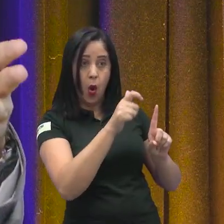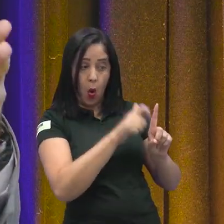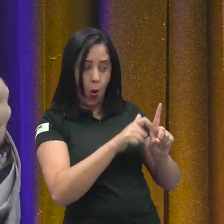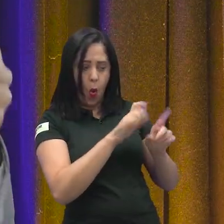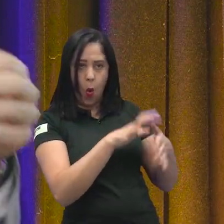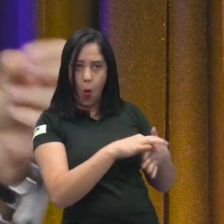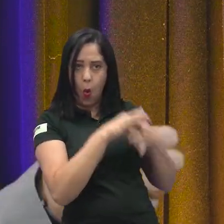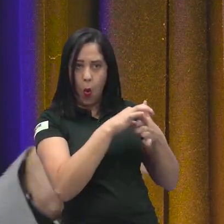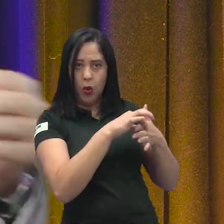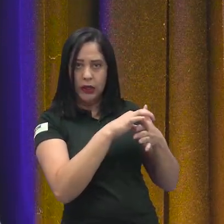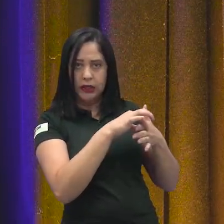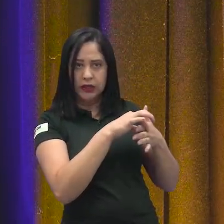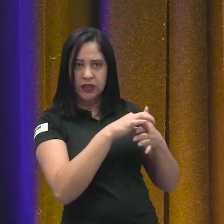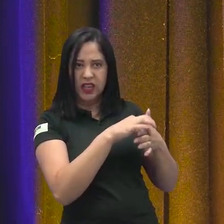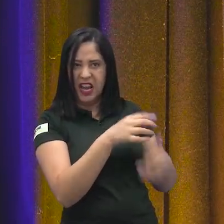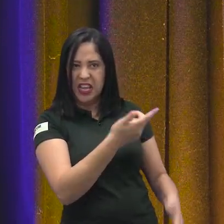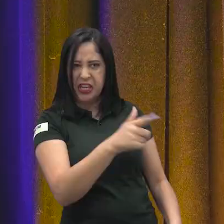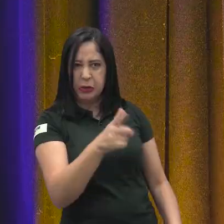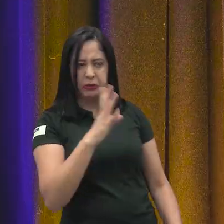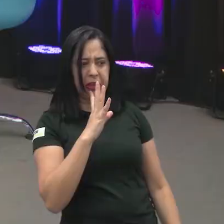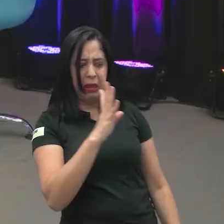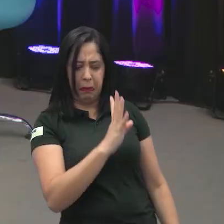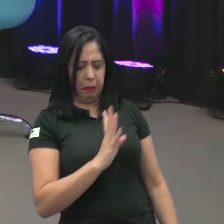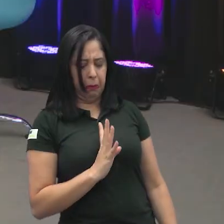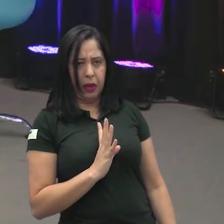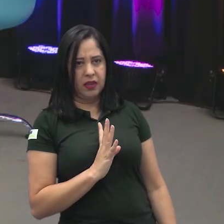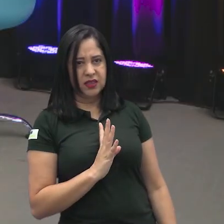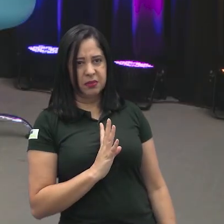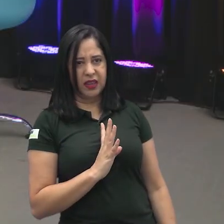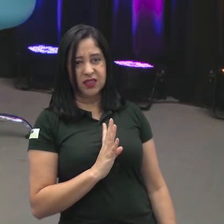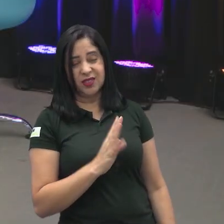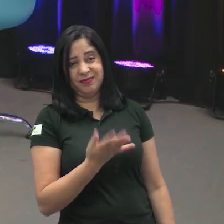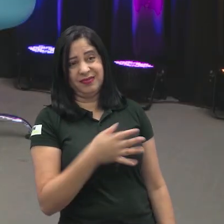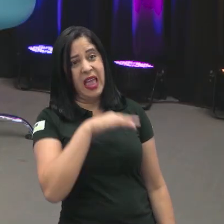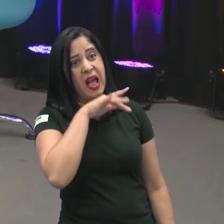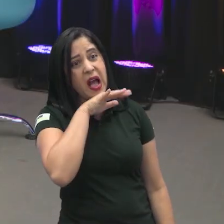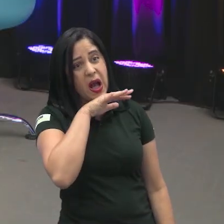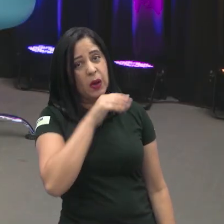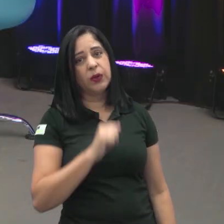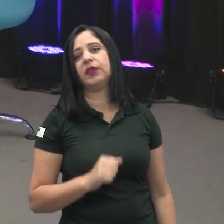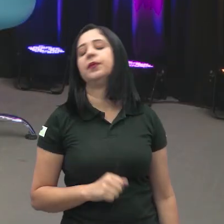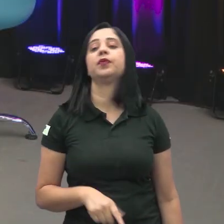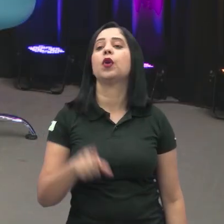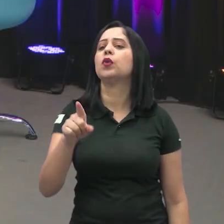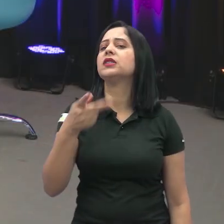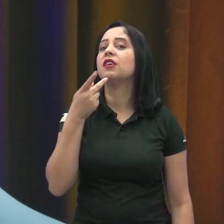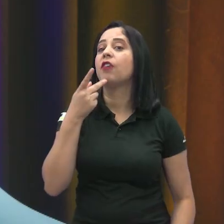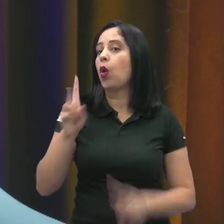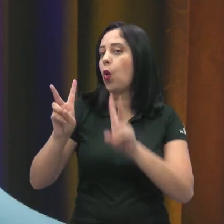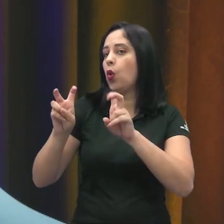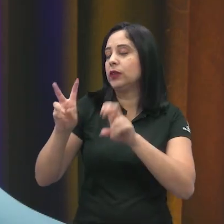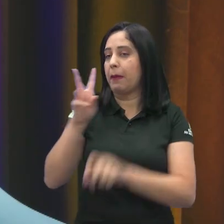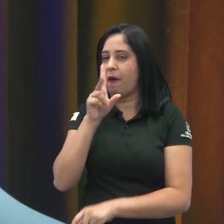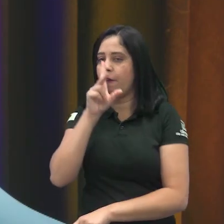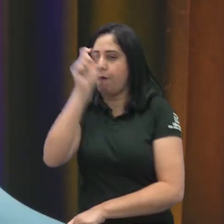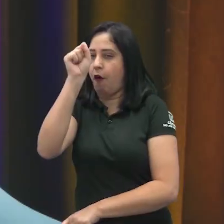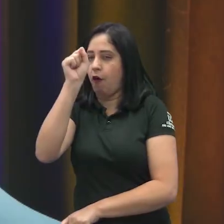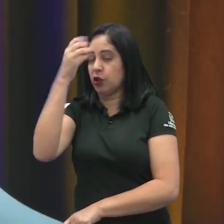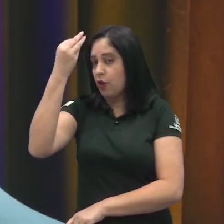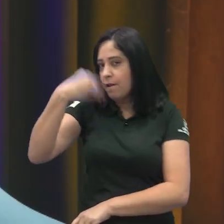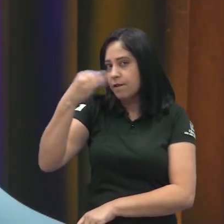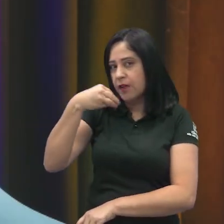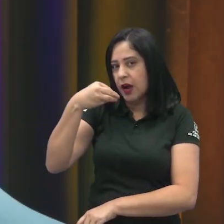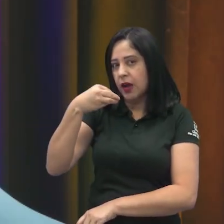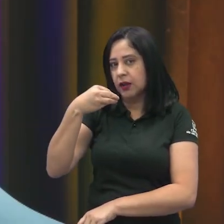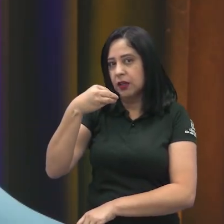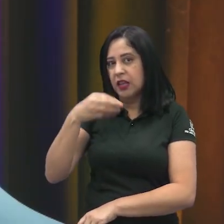autoconhecimento ele é uma erva daninha dentro da empresa. E você falou de pontos fortes e fracos, e quando você lidera, você está ali visualizando